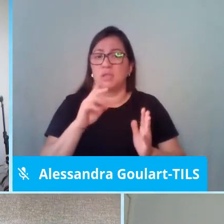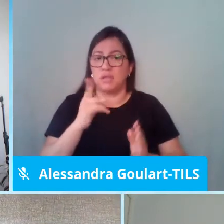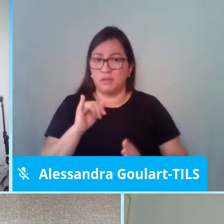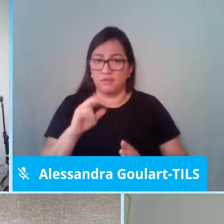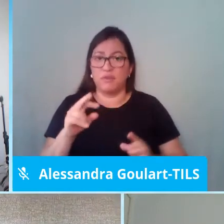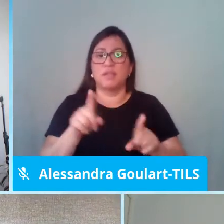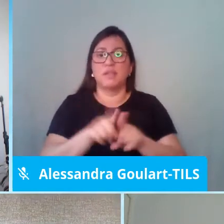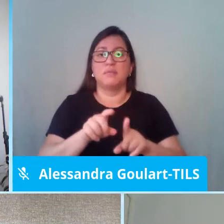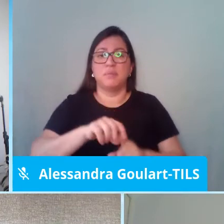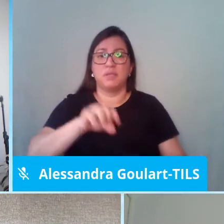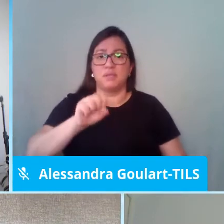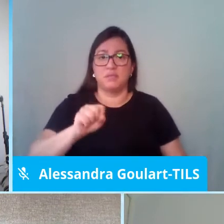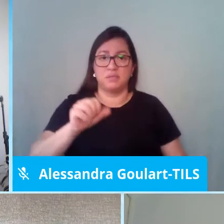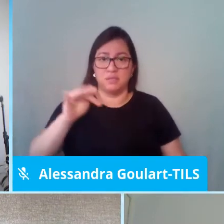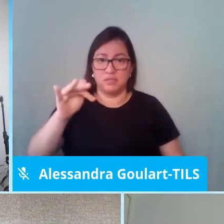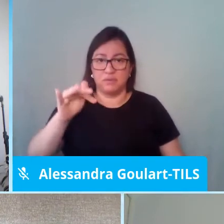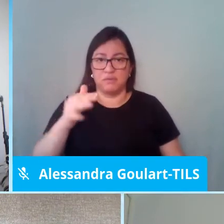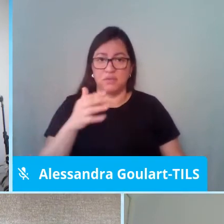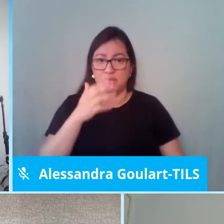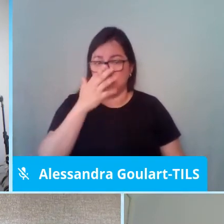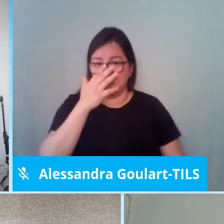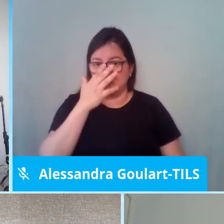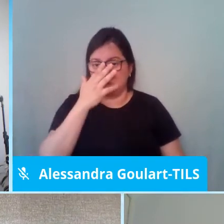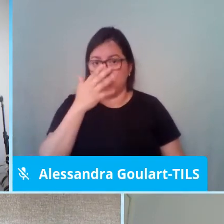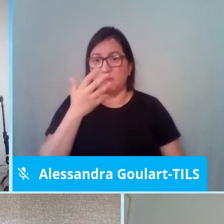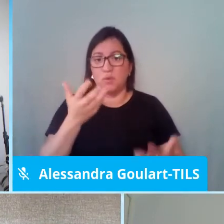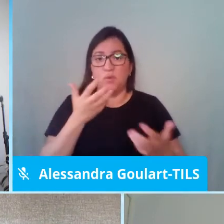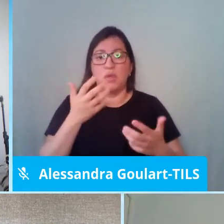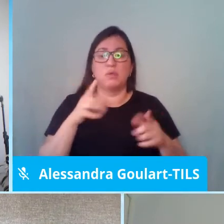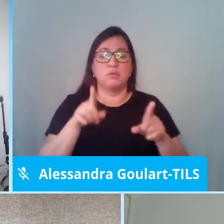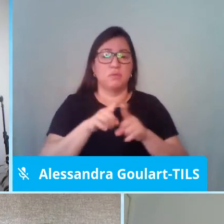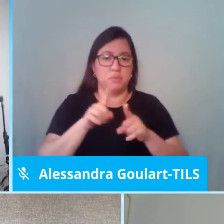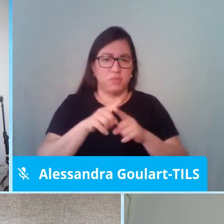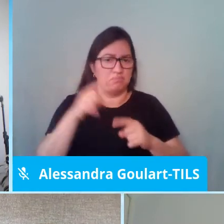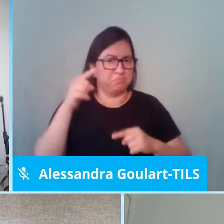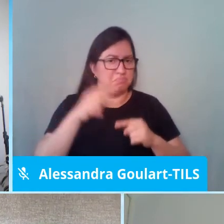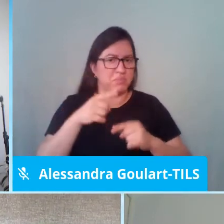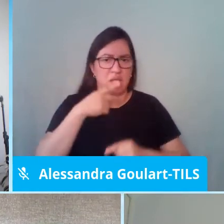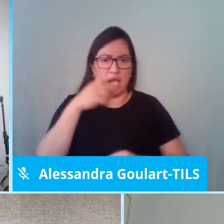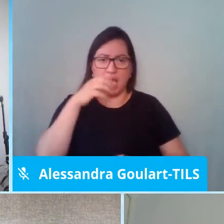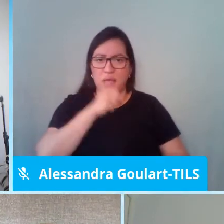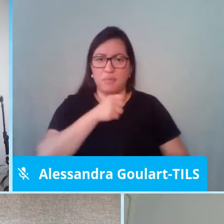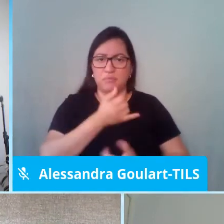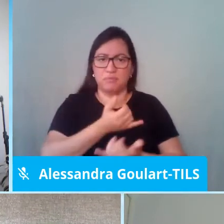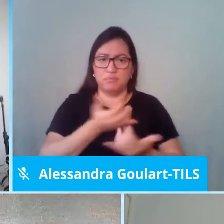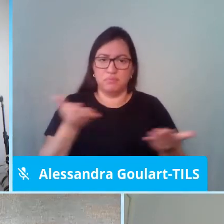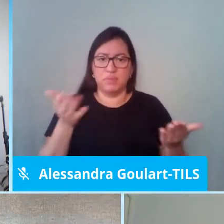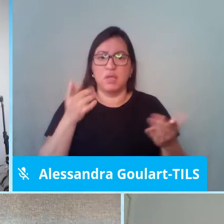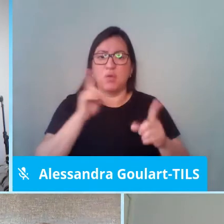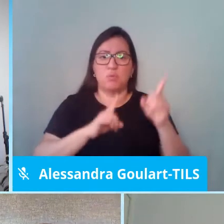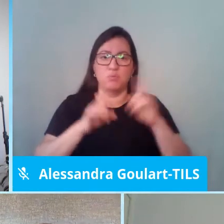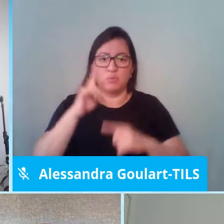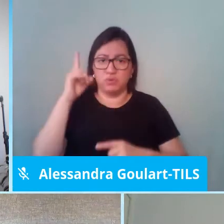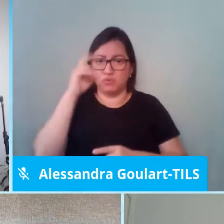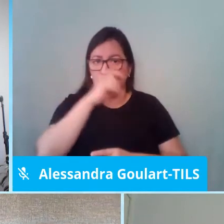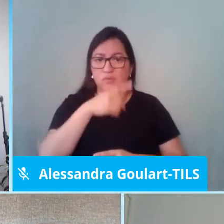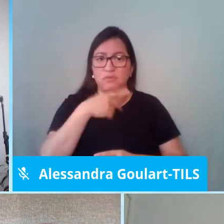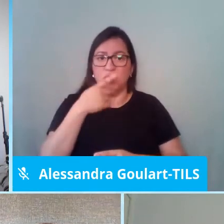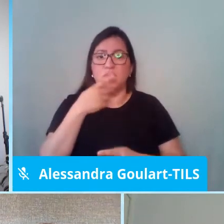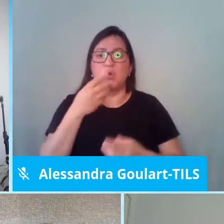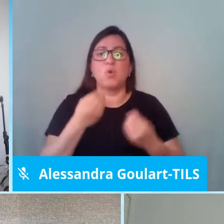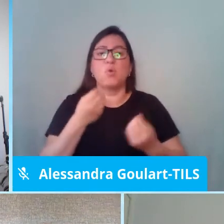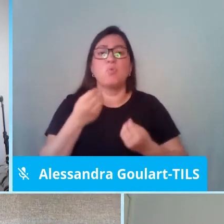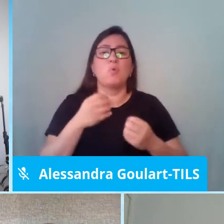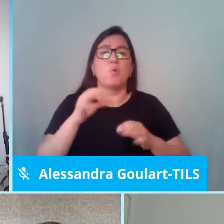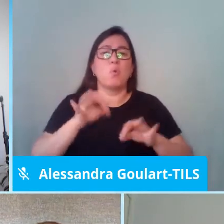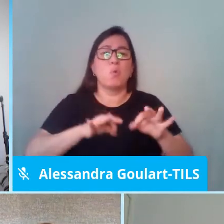isso em consideração. Eu queria só trazer, assim, que acho que muitas pessoas trouxeram da dificuldade da gente trabalhar o planejamento sexual